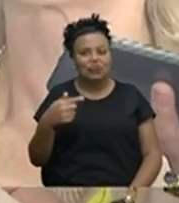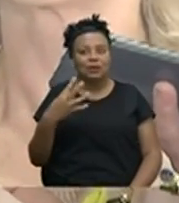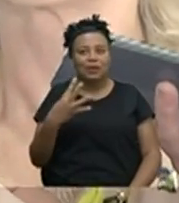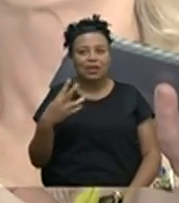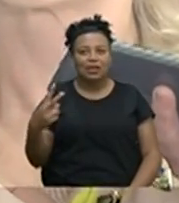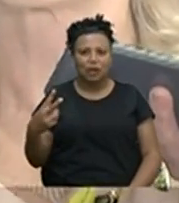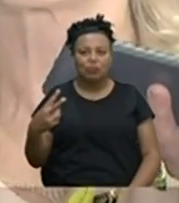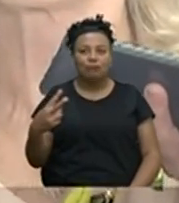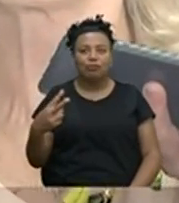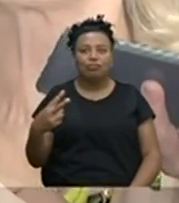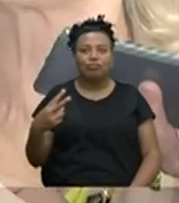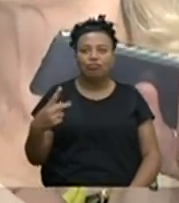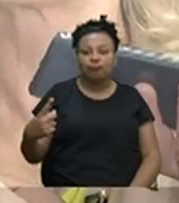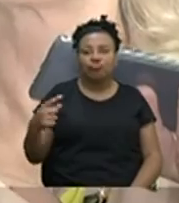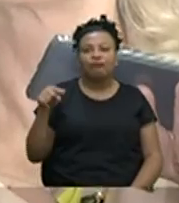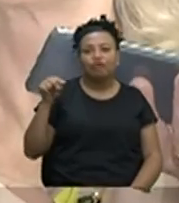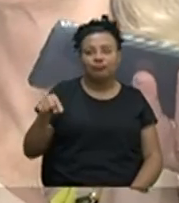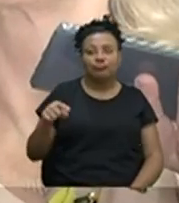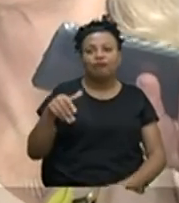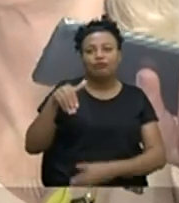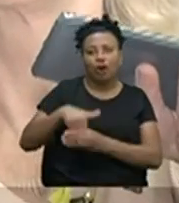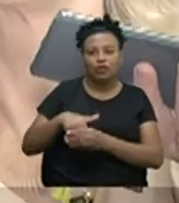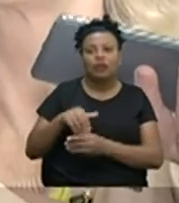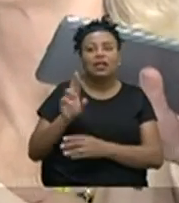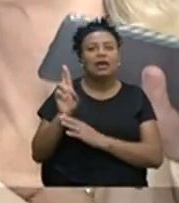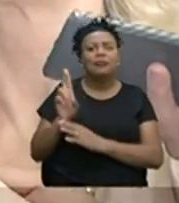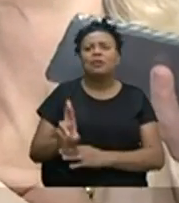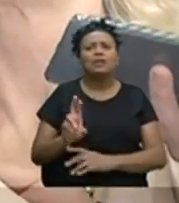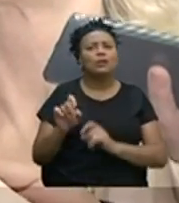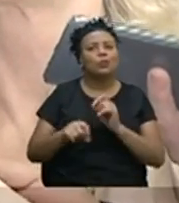18.741 votos, que representa